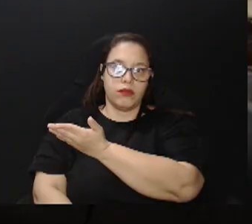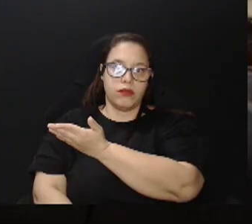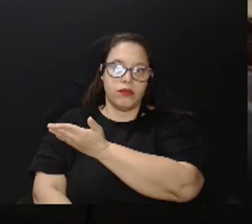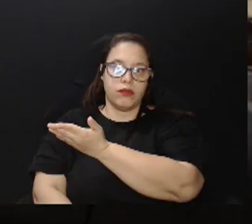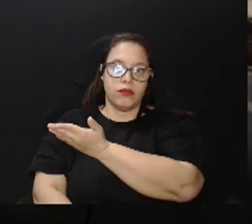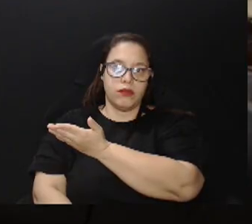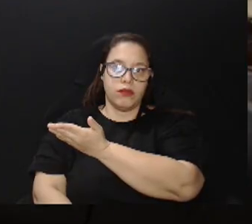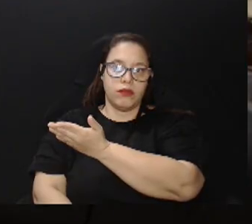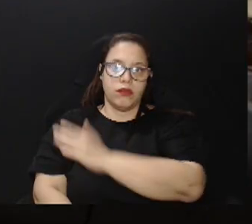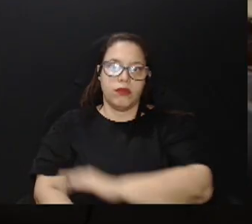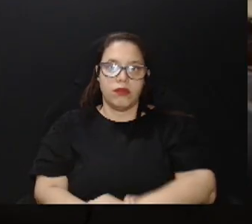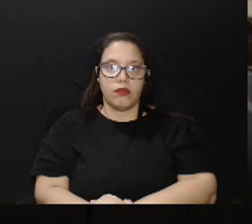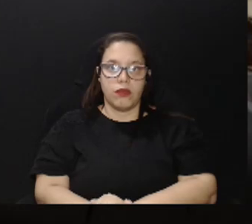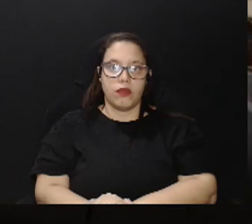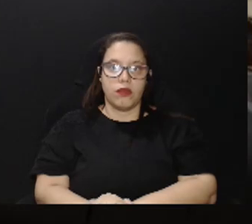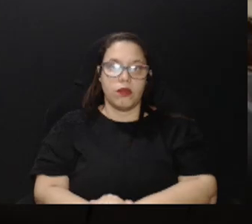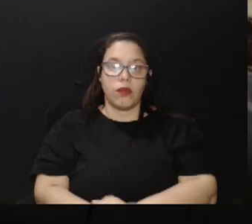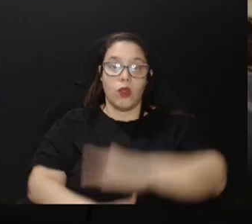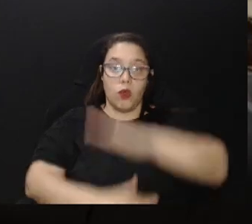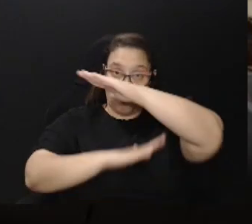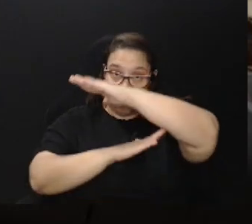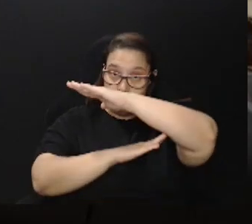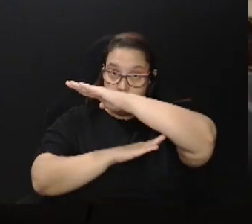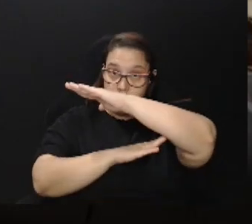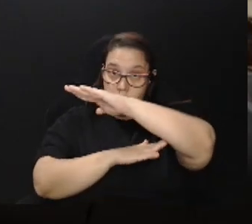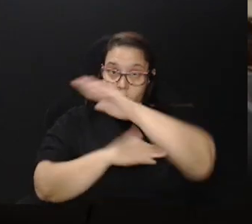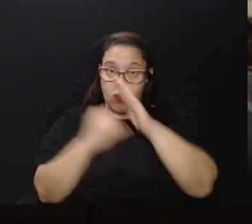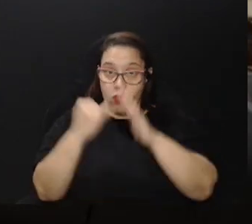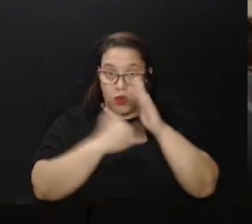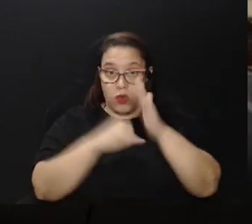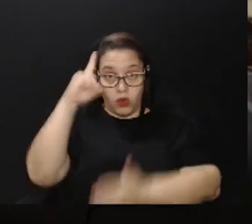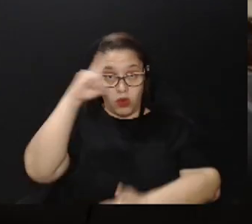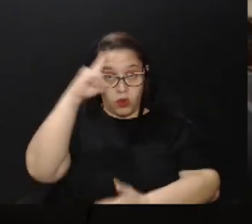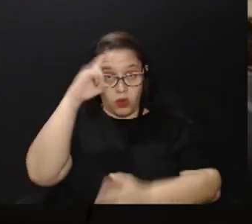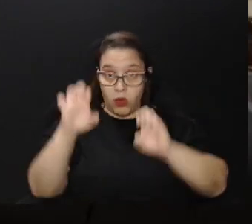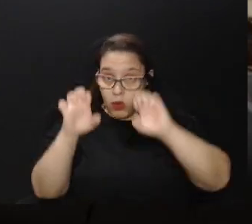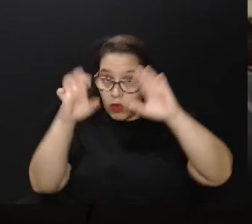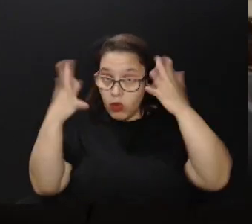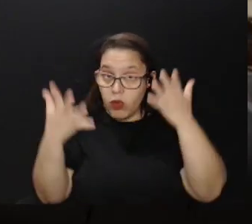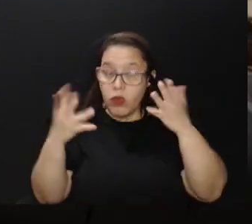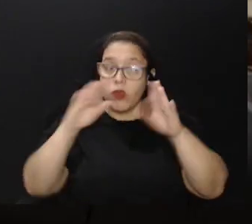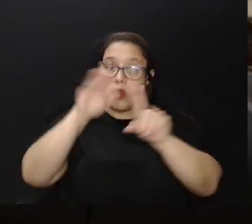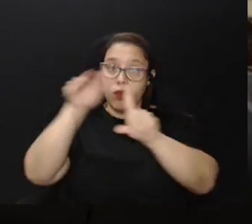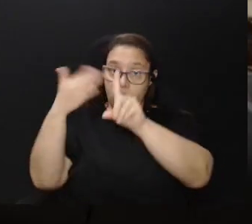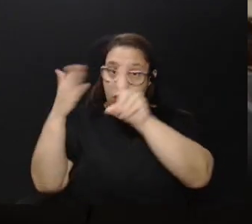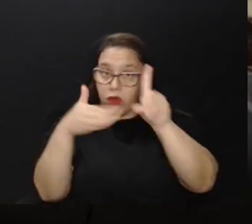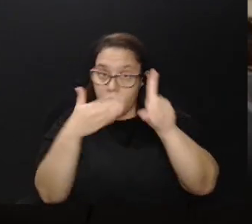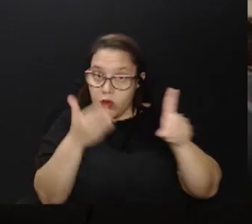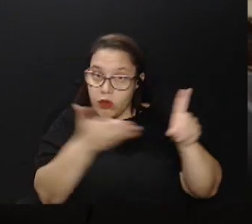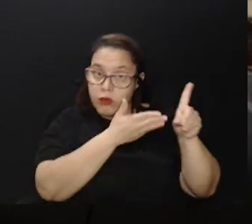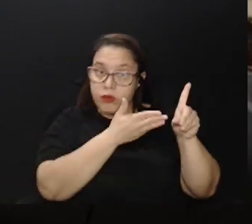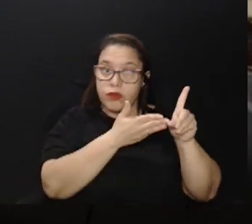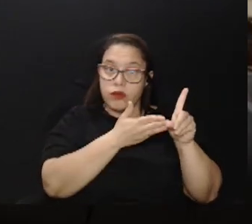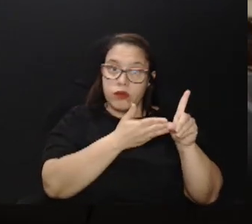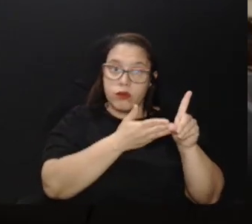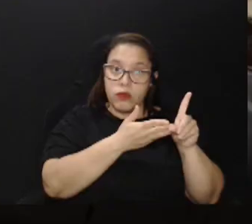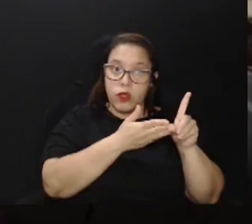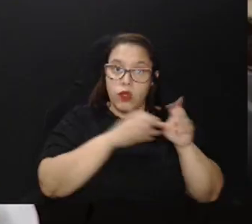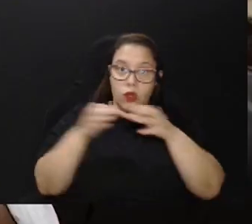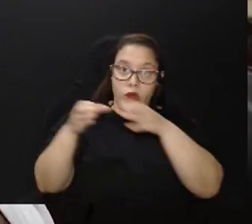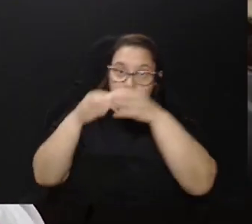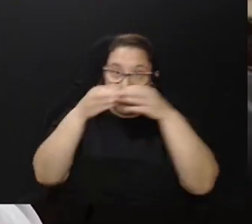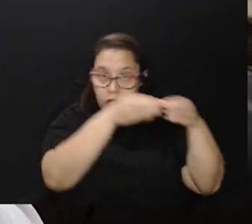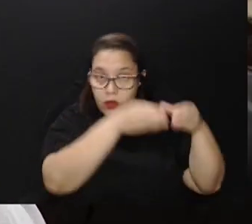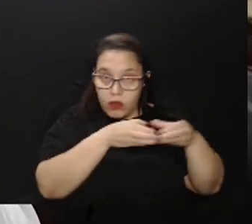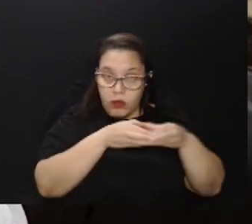Quando a Câmara institui datas comemorativas em homenagem a essas colônias, vamos dizer assim, de imigrantes,